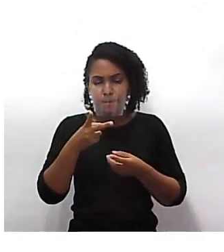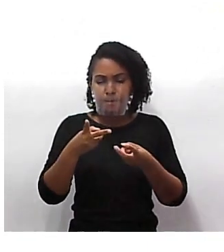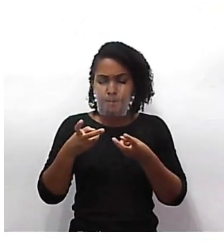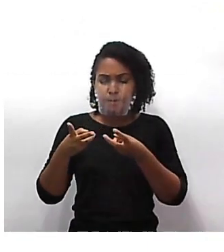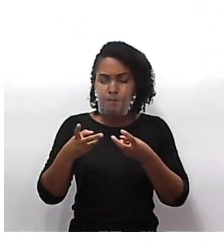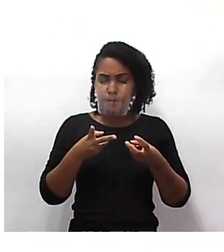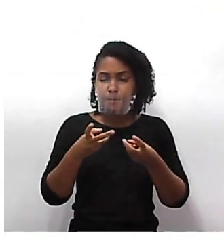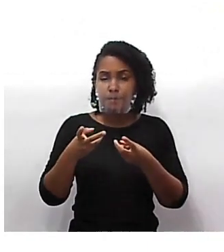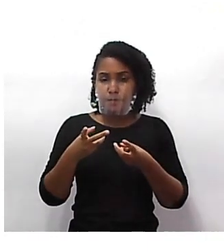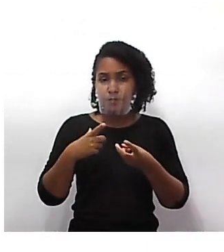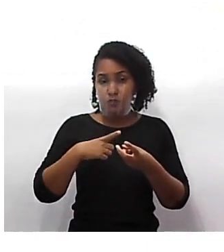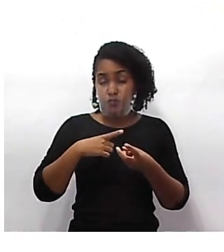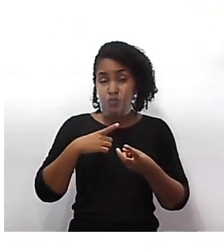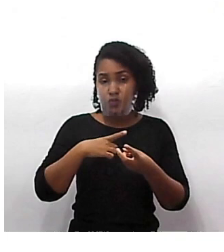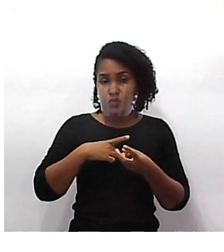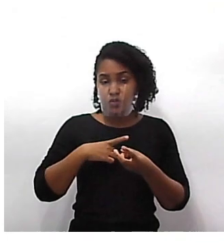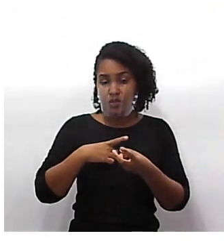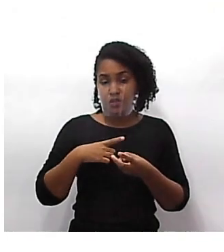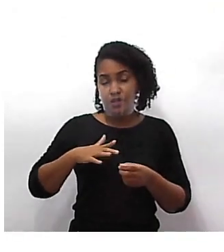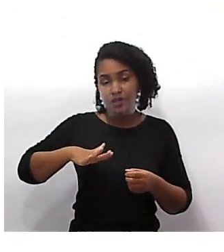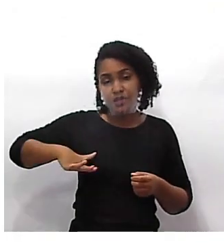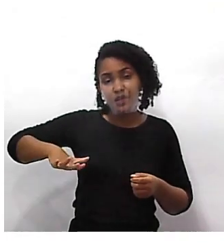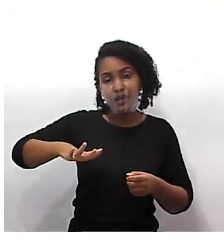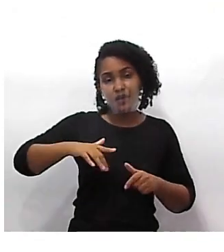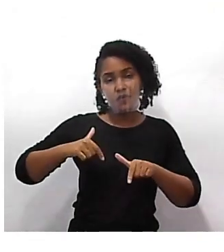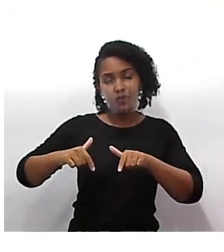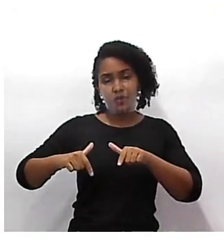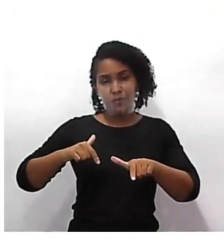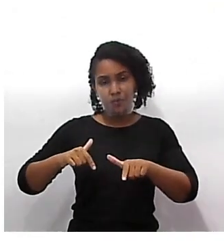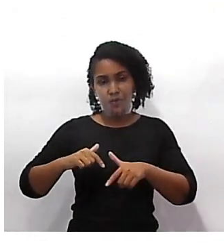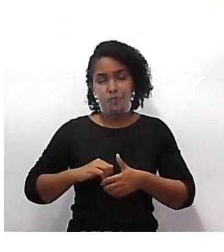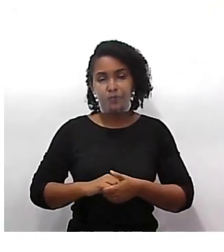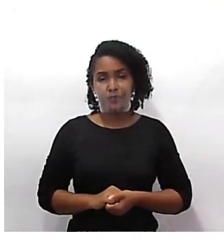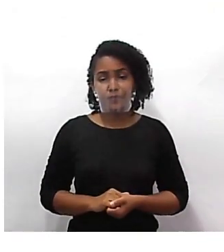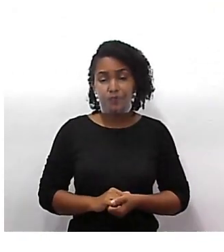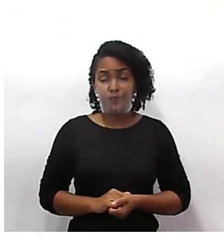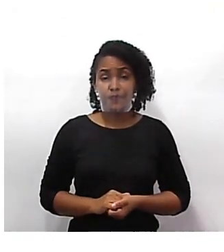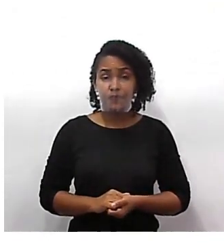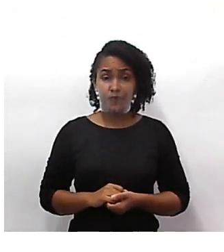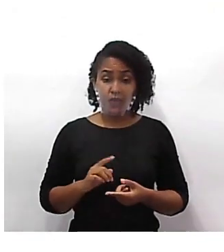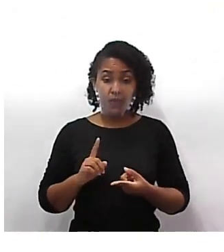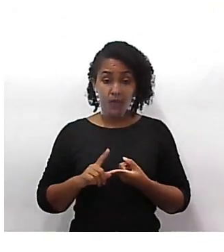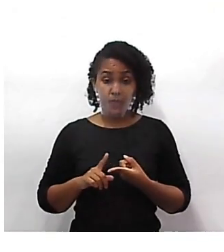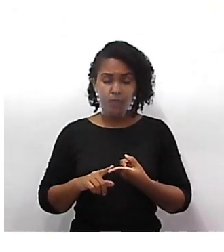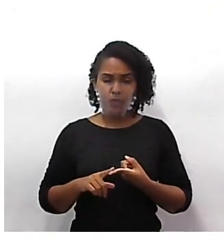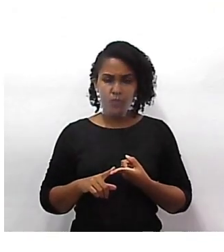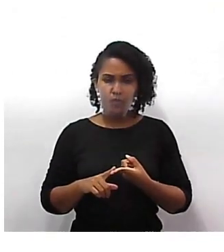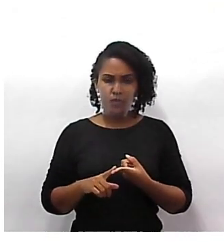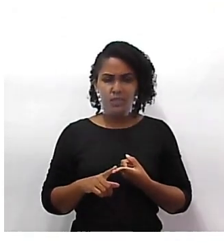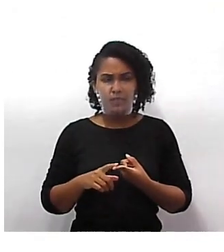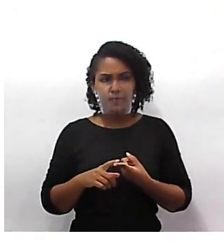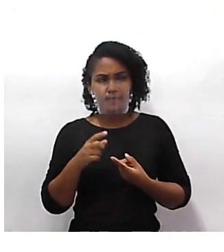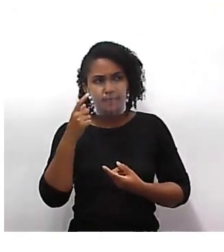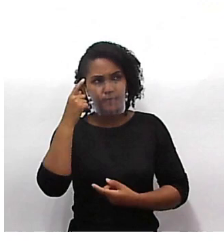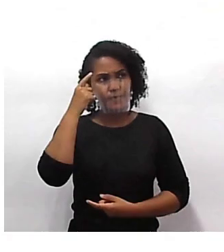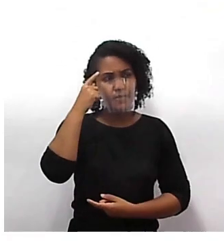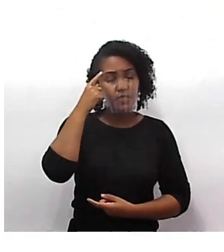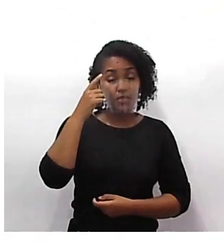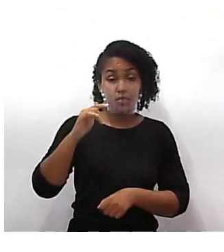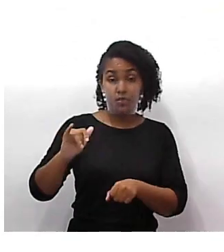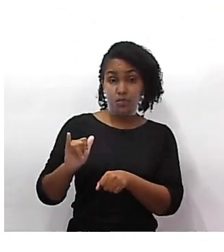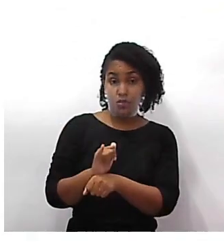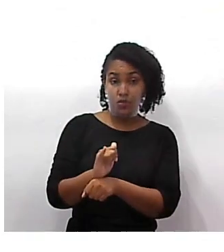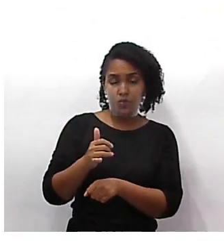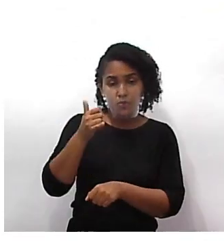inerentes à nossa área de trabalho, né, e tomar medidas de